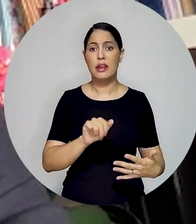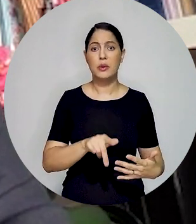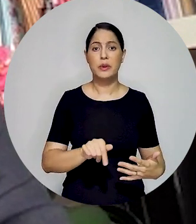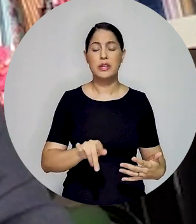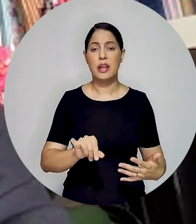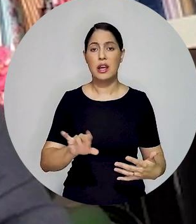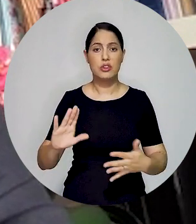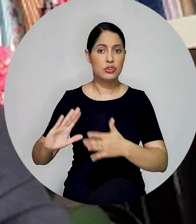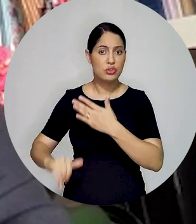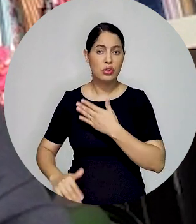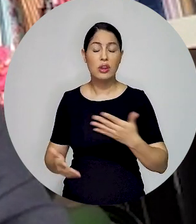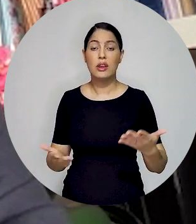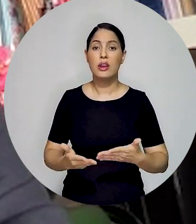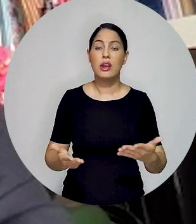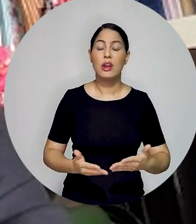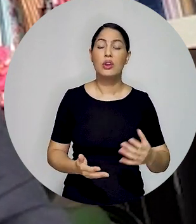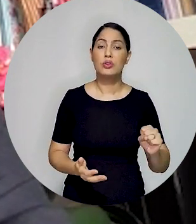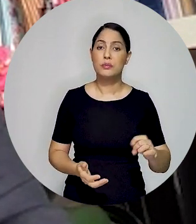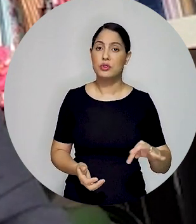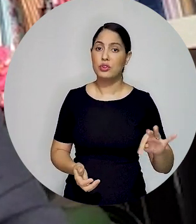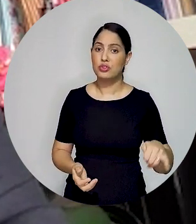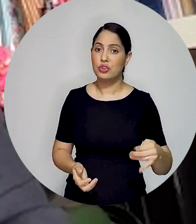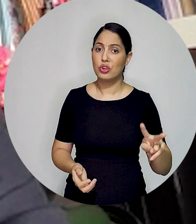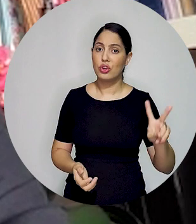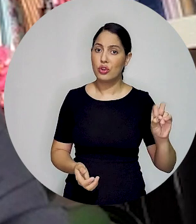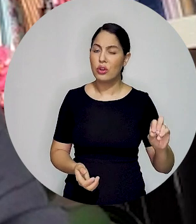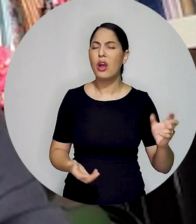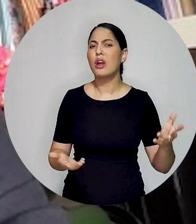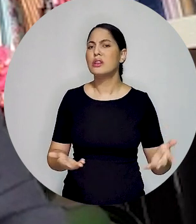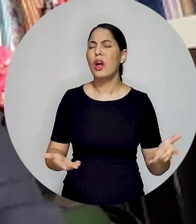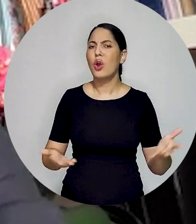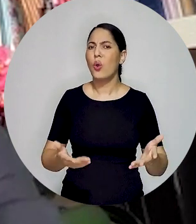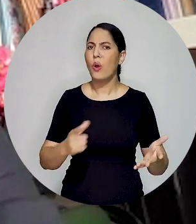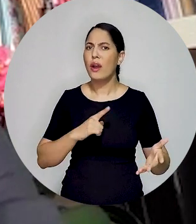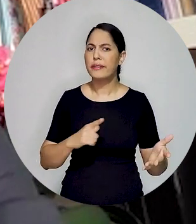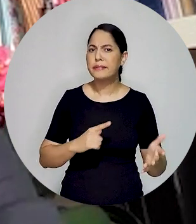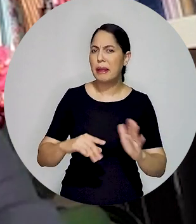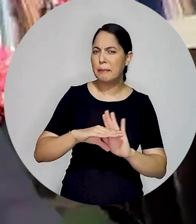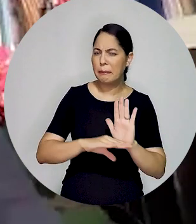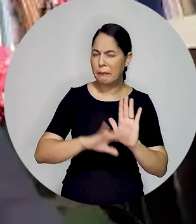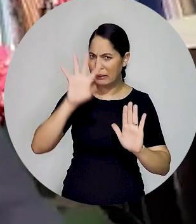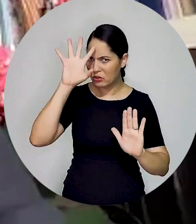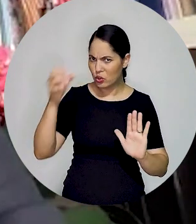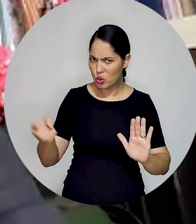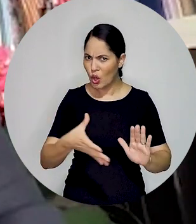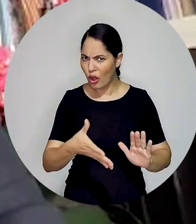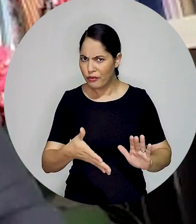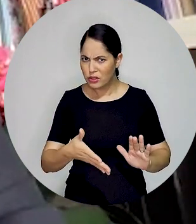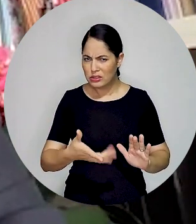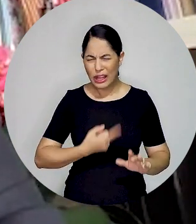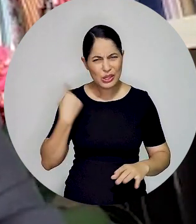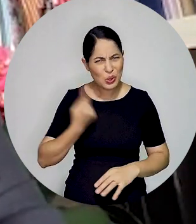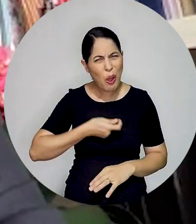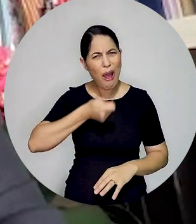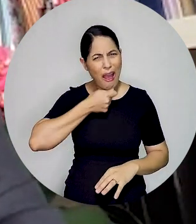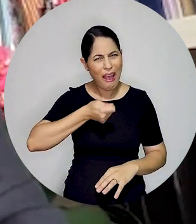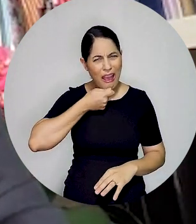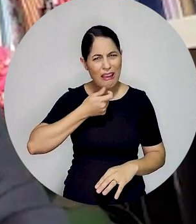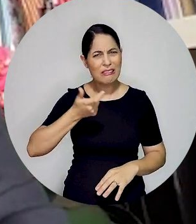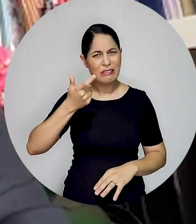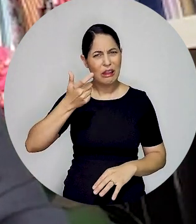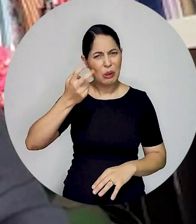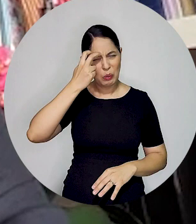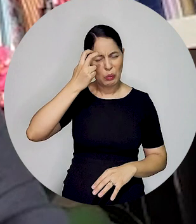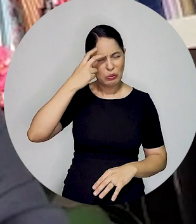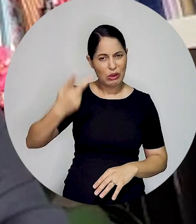objetivo, retirando a equidade e o critério subjetivo do magistrado, agora vem uma nova discussão. Me parece que ainda seguimos